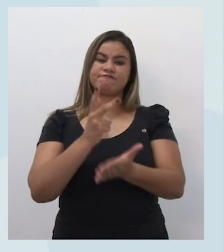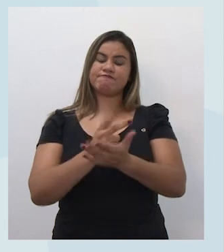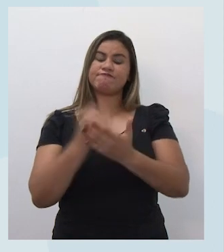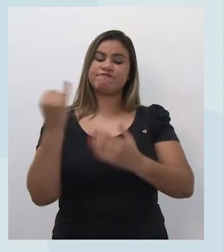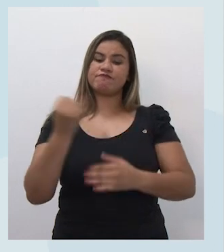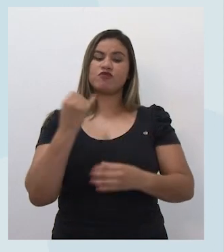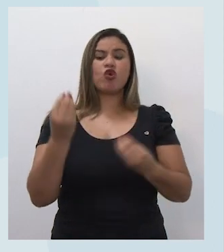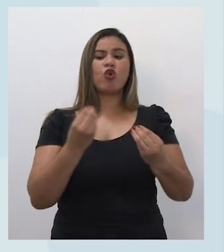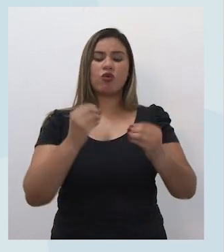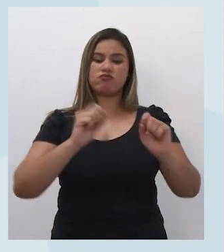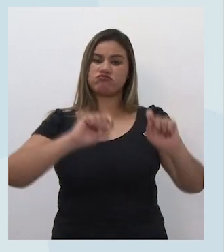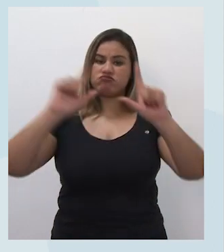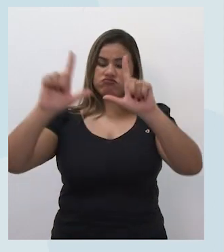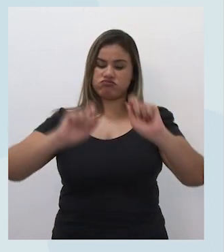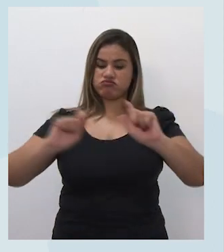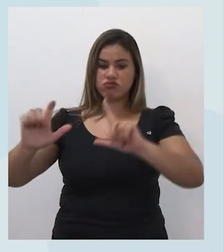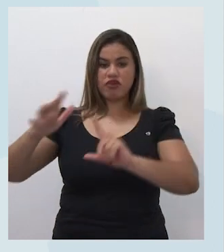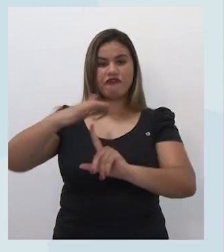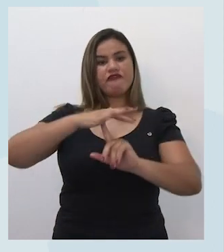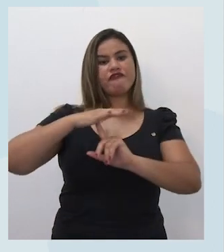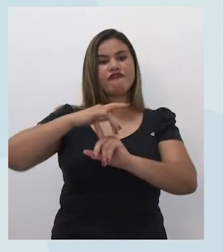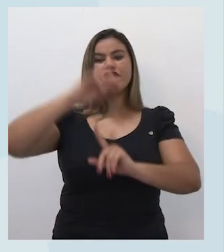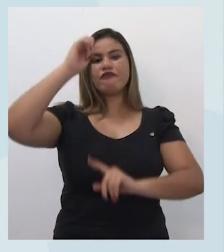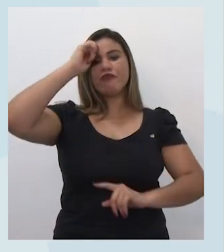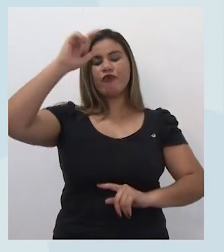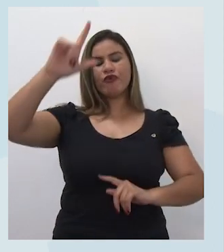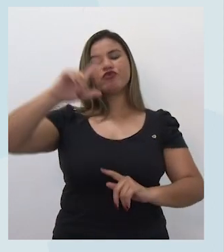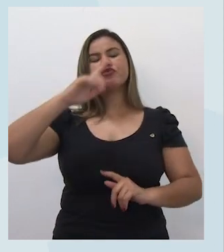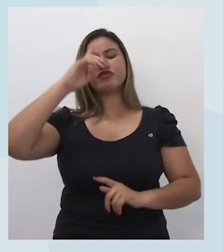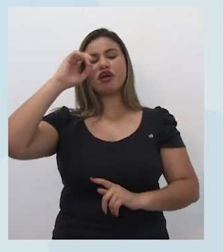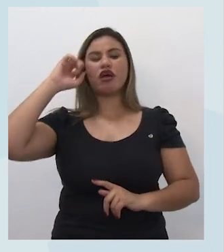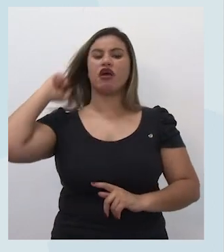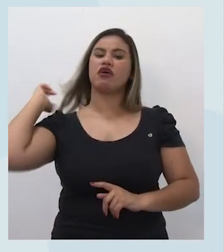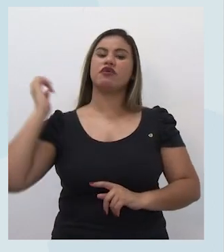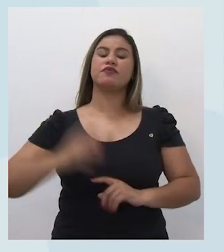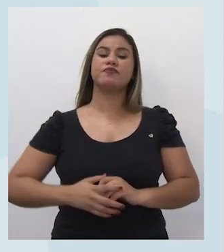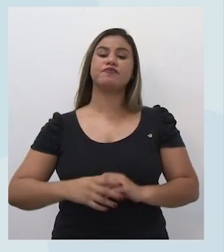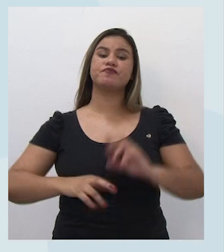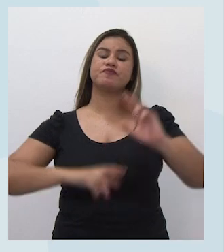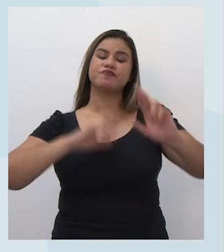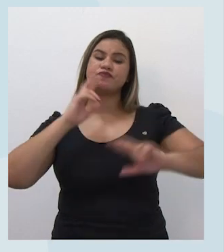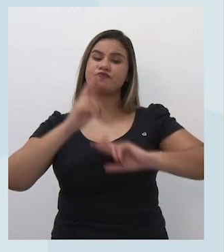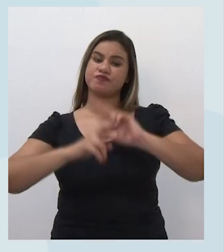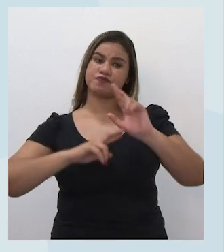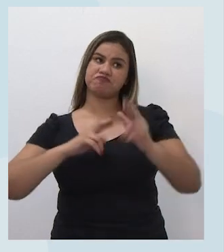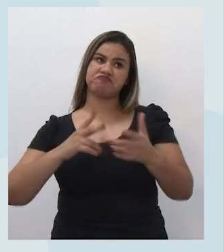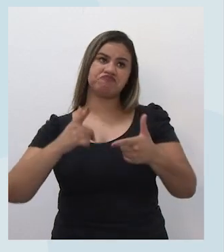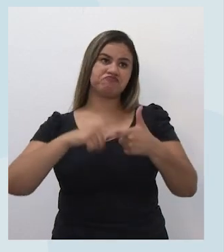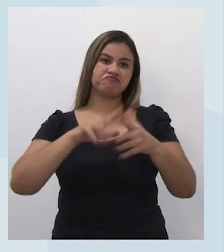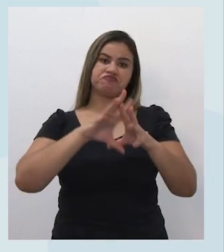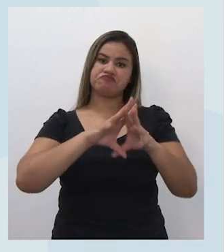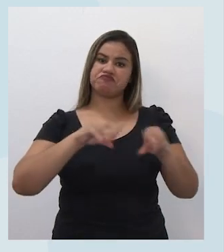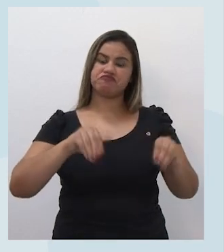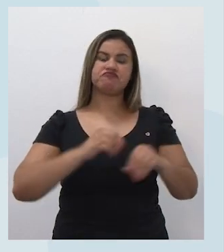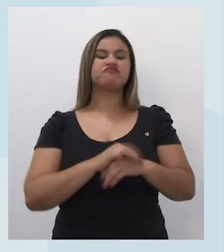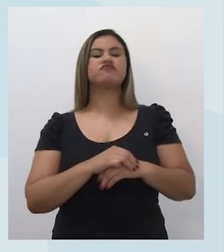de exposições, de feiras culturais, por meio de resolução de problemas,